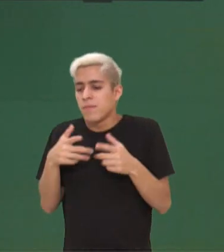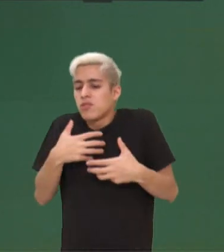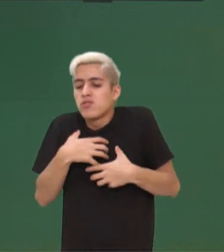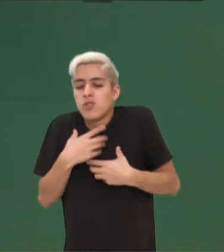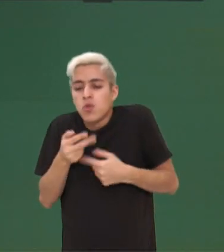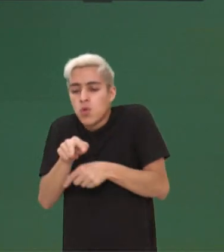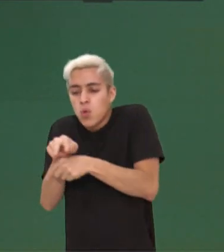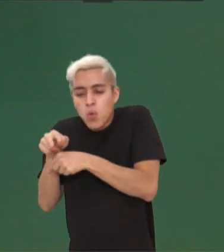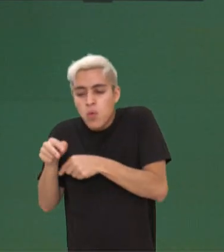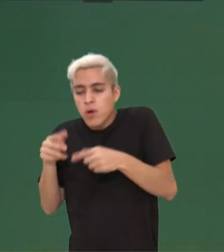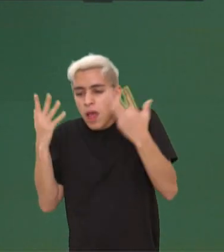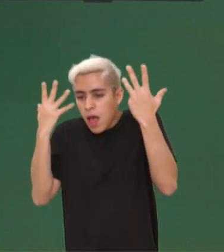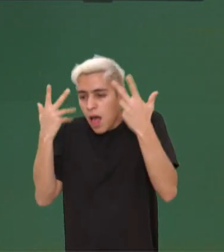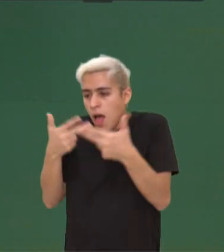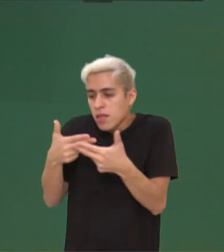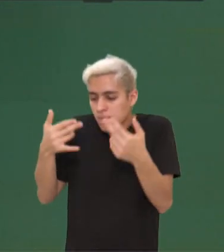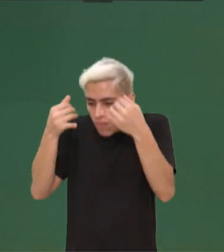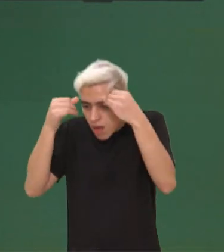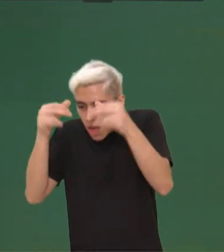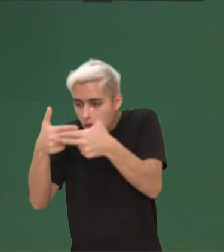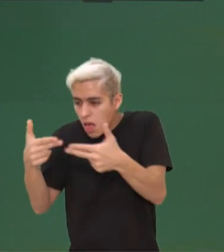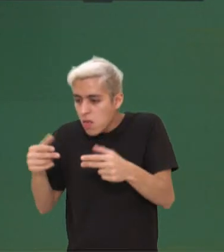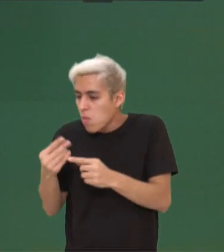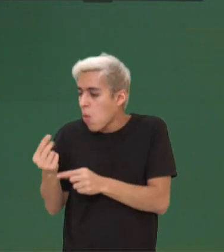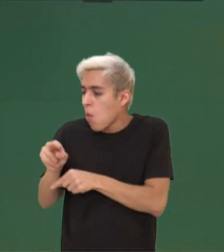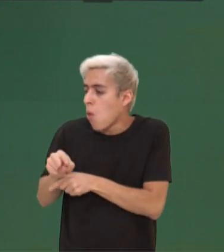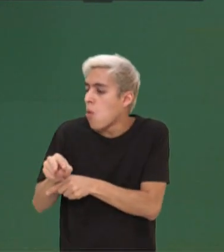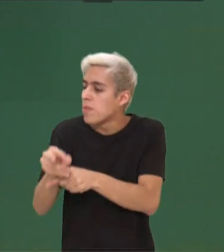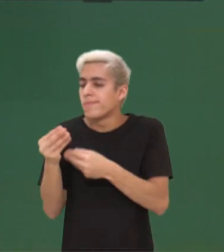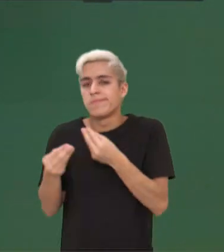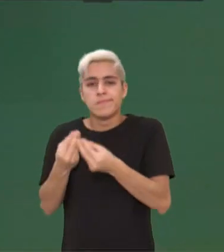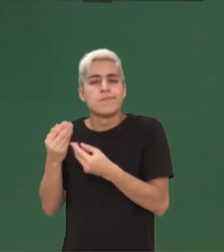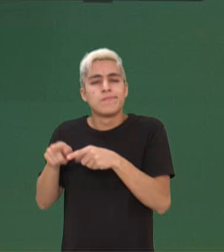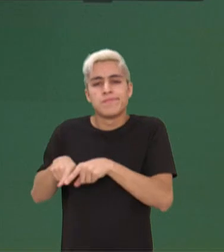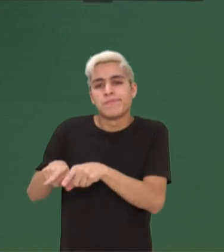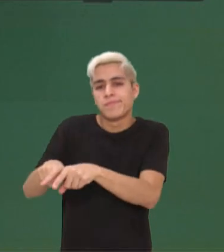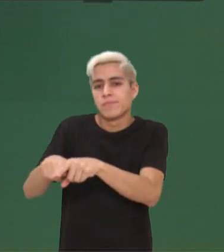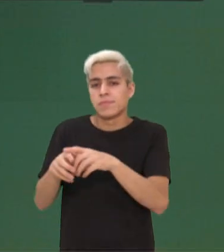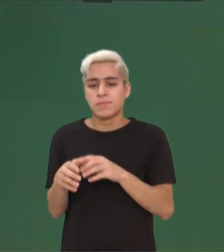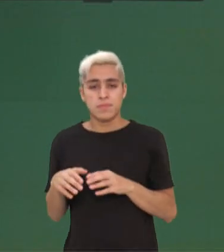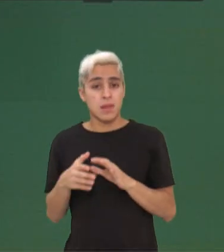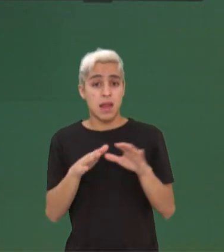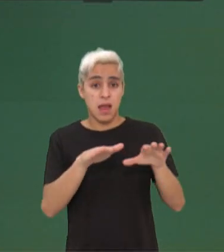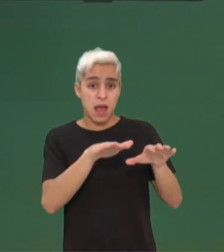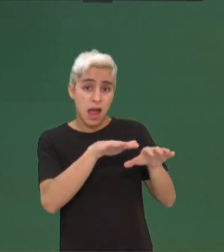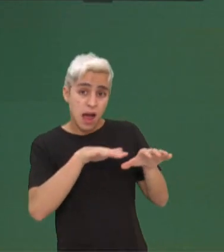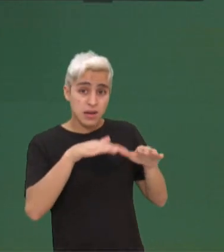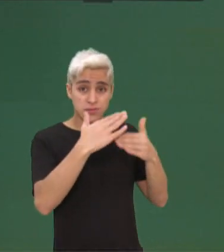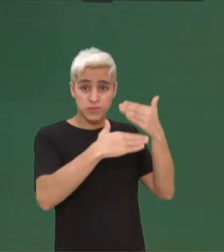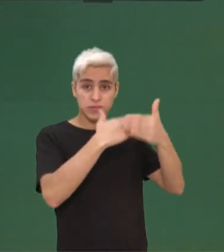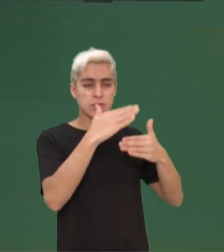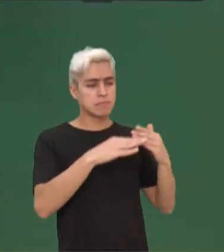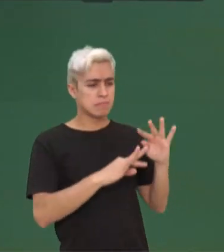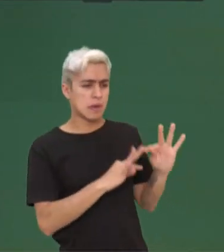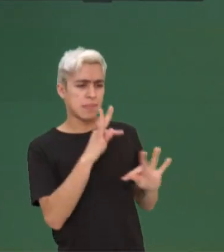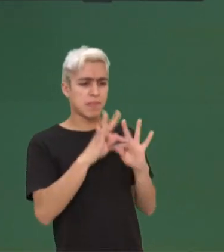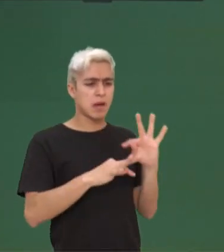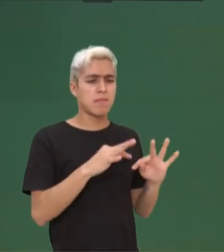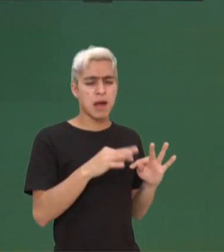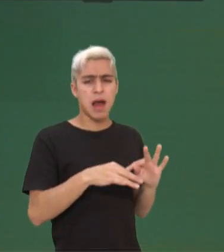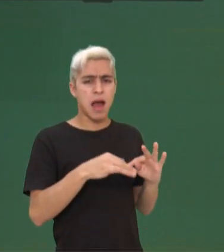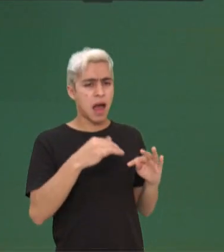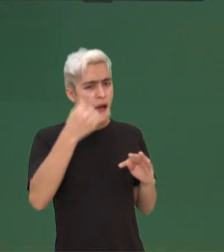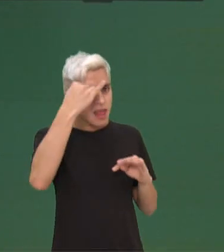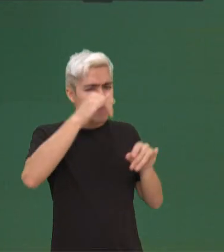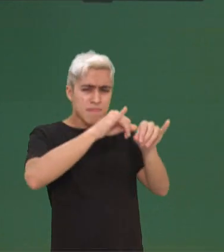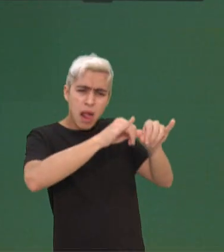animais também segue o mesmo ritmo, né? Áreas mais desenvolvidas vão empregar mais tecnologia para a criação de